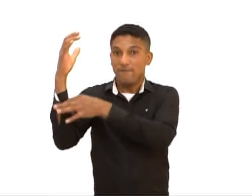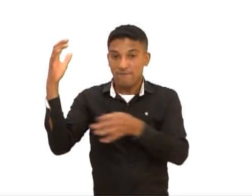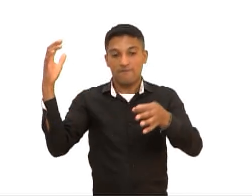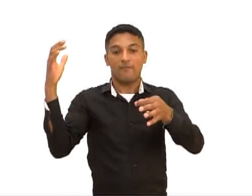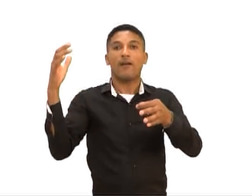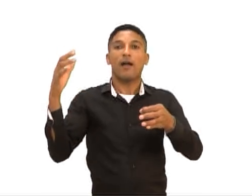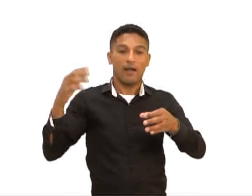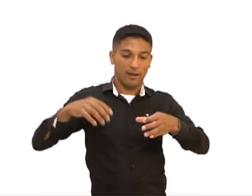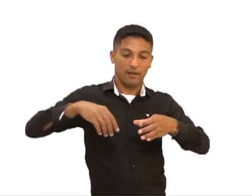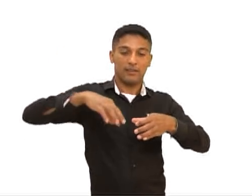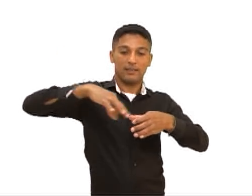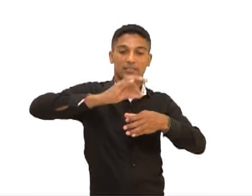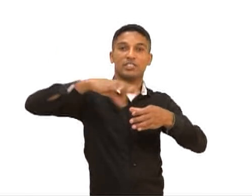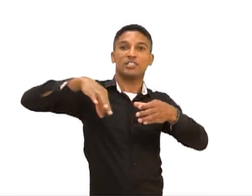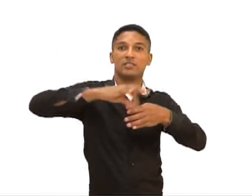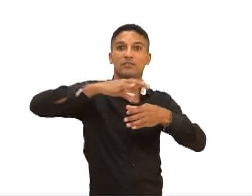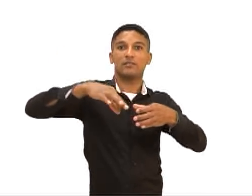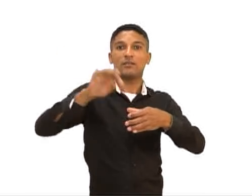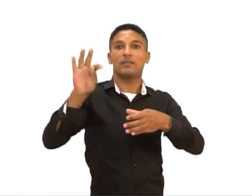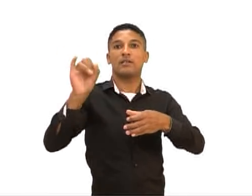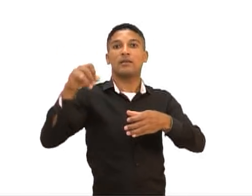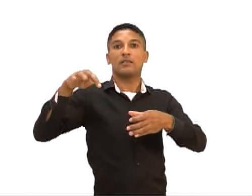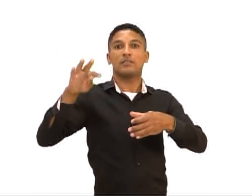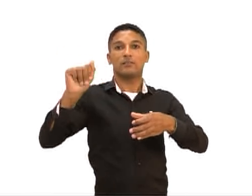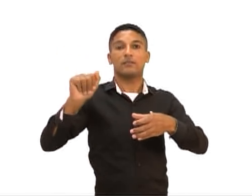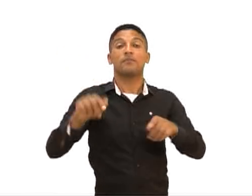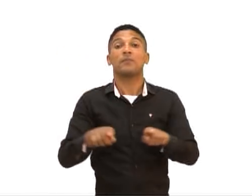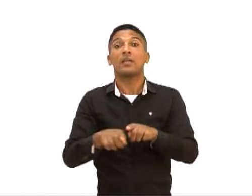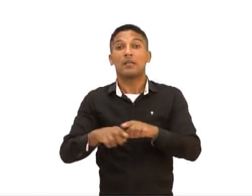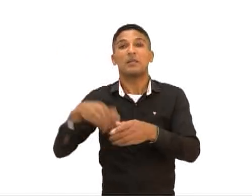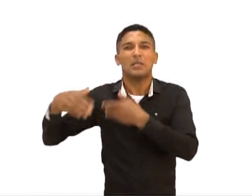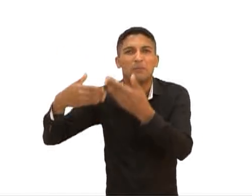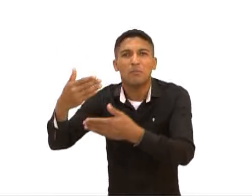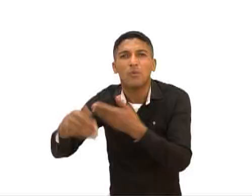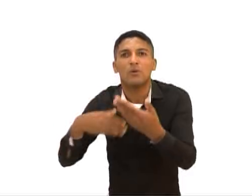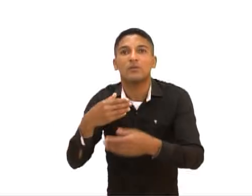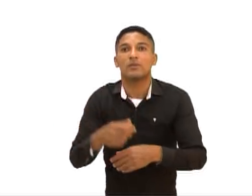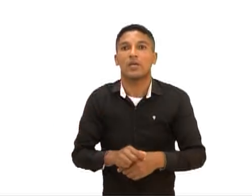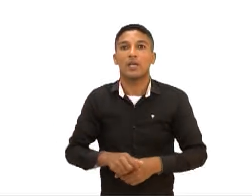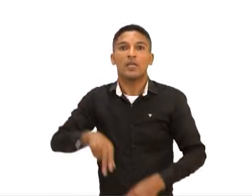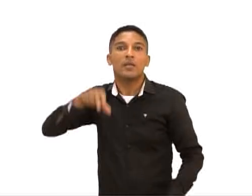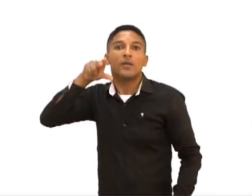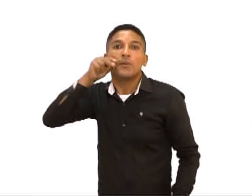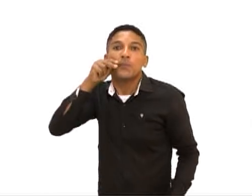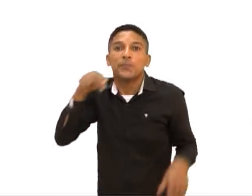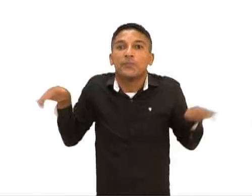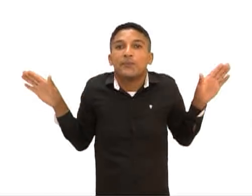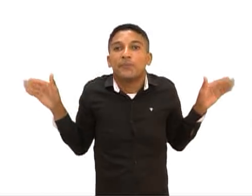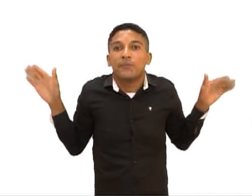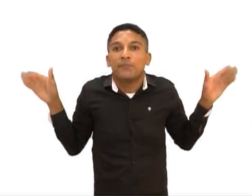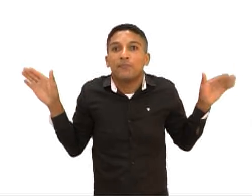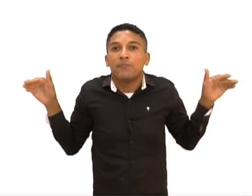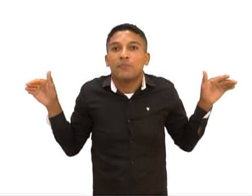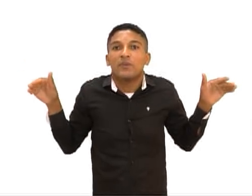tarde, as penas de ganso permaneceram como as principais formas de escrever por muito tempo.